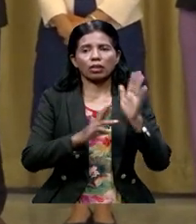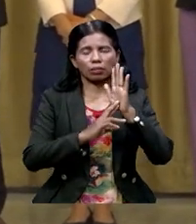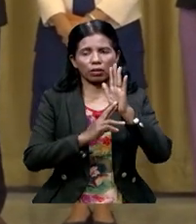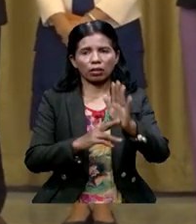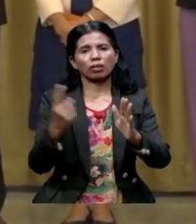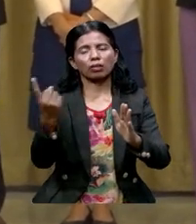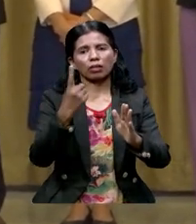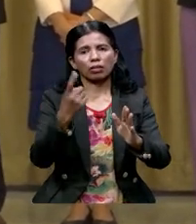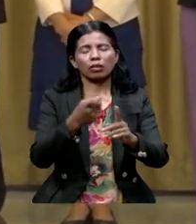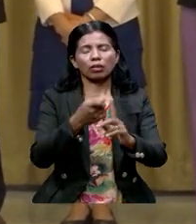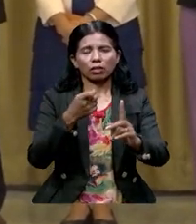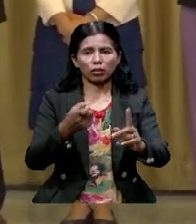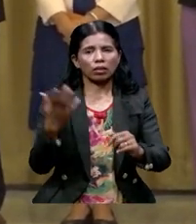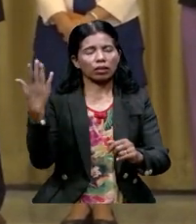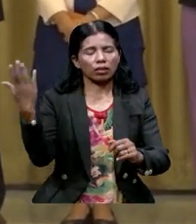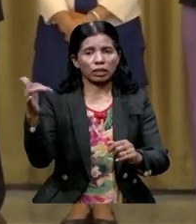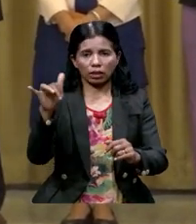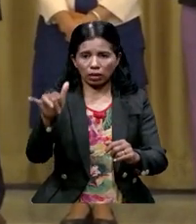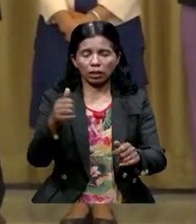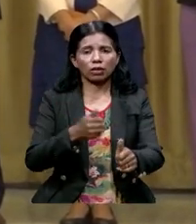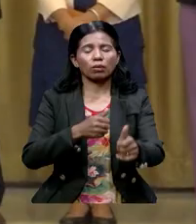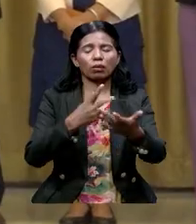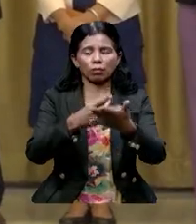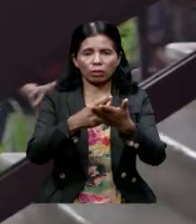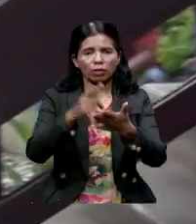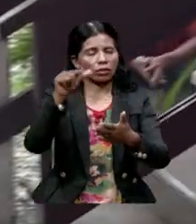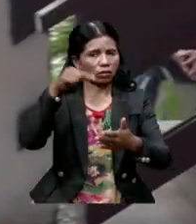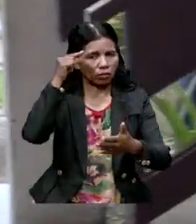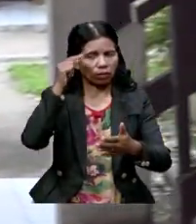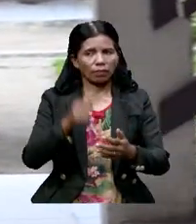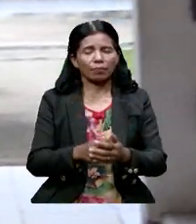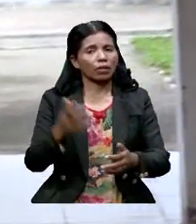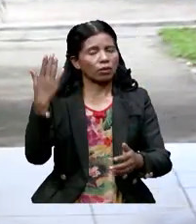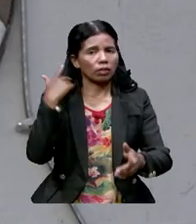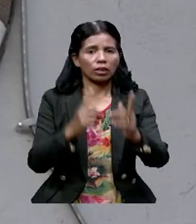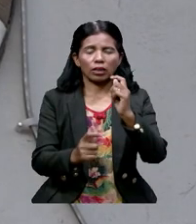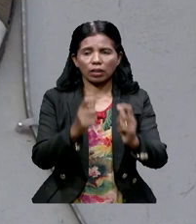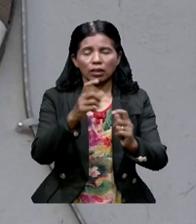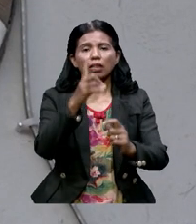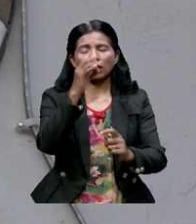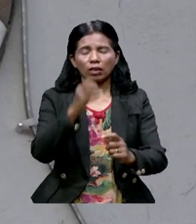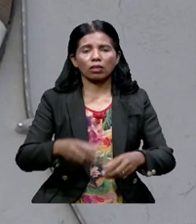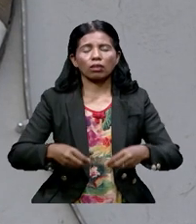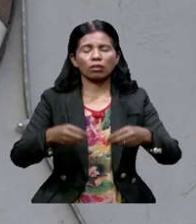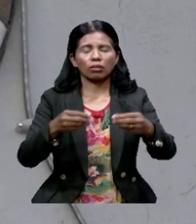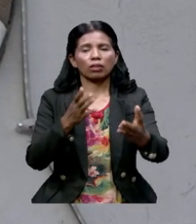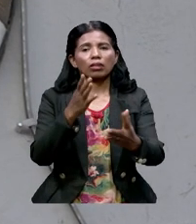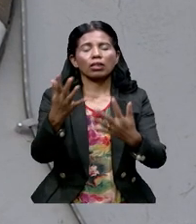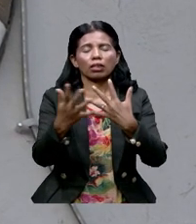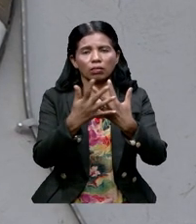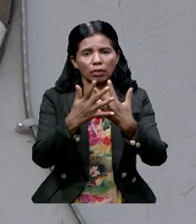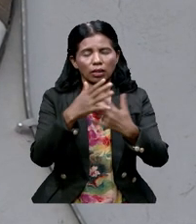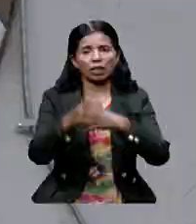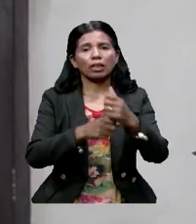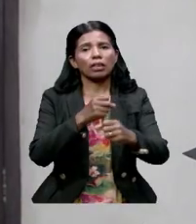no enviado extraordinario sira tuir proposta governo nien. Antes, né, Tribunal Distrital Dili aplica pena prisão Tina Lima ba Antônio